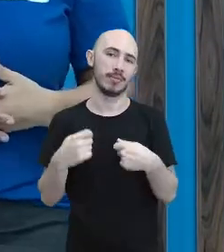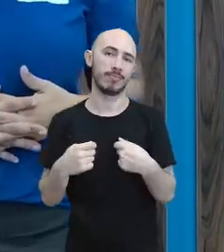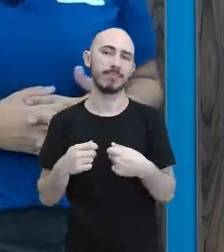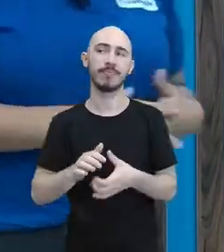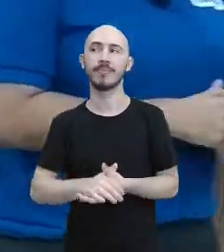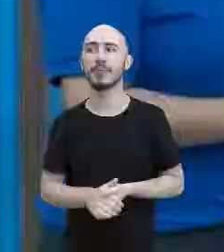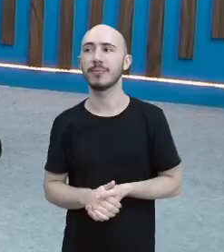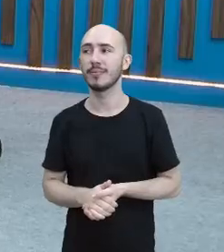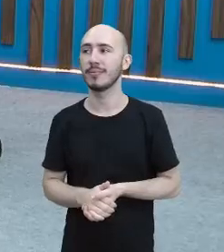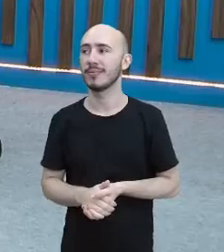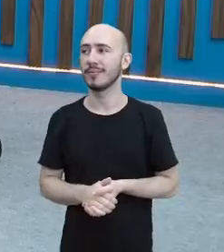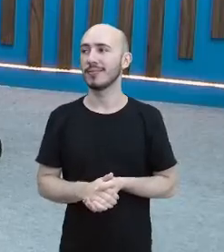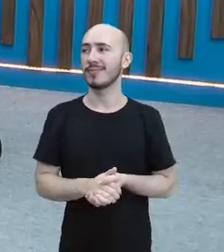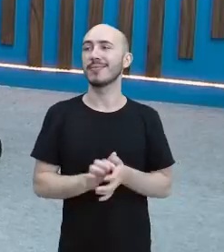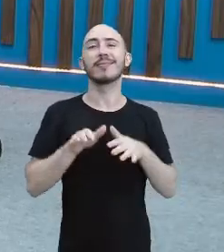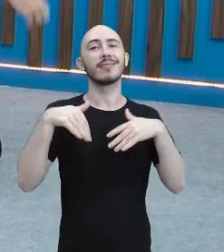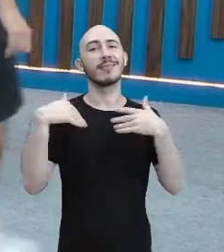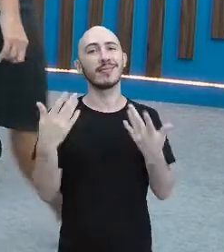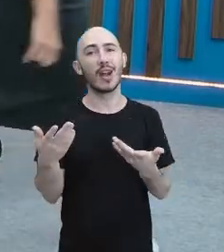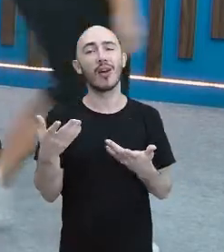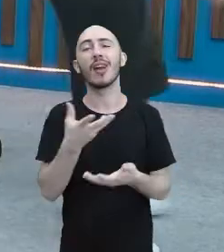aí, eu esqueci o passador.